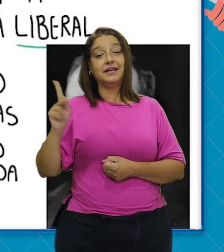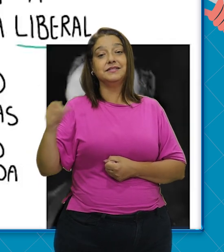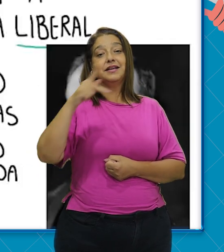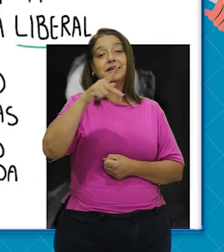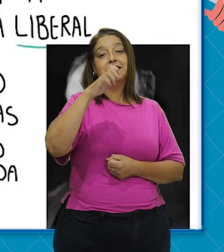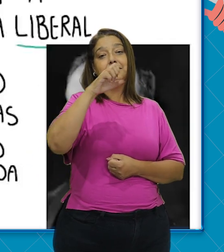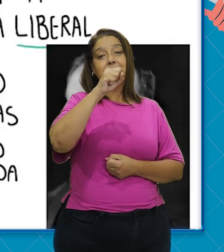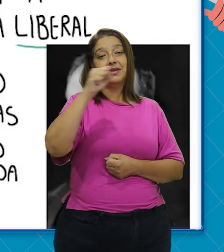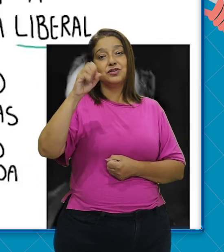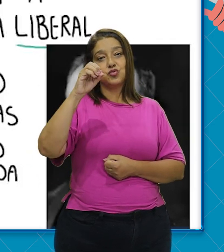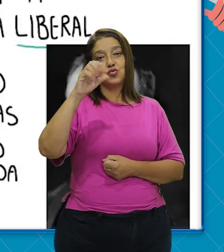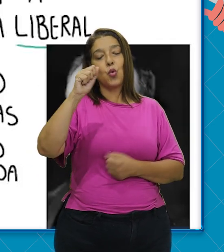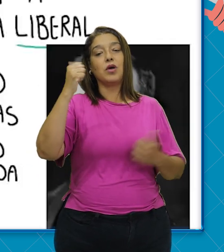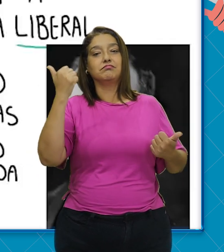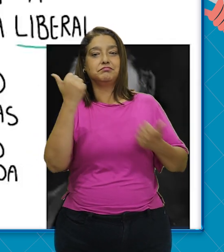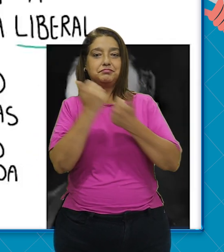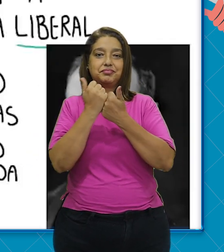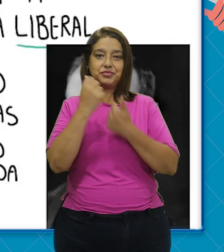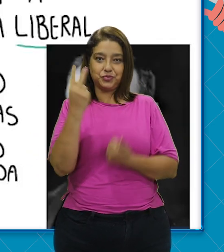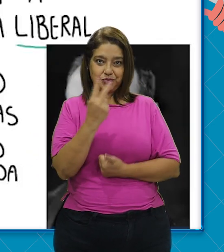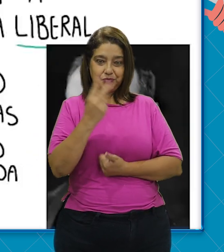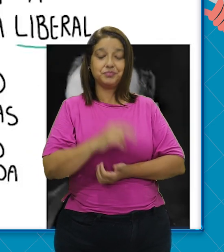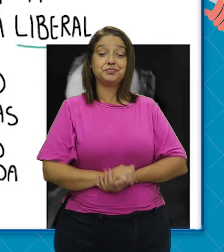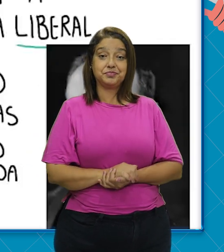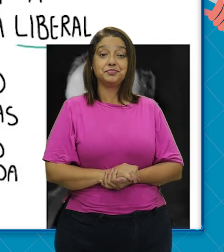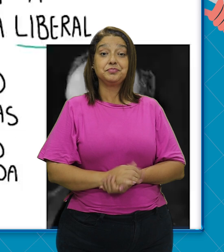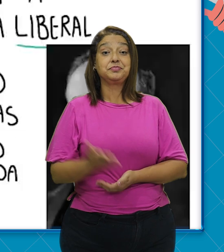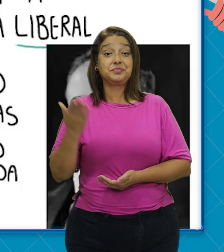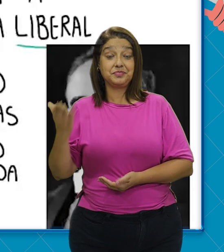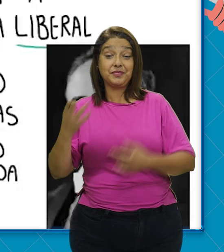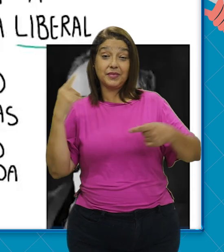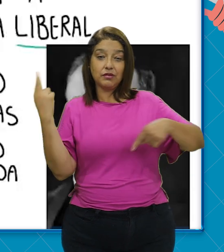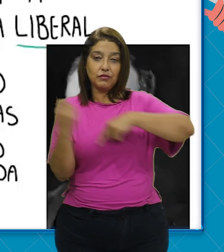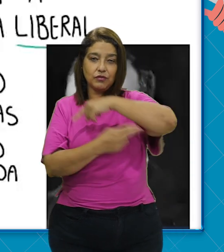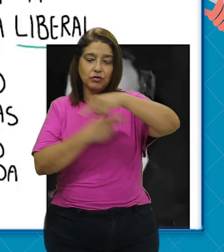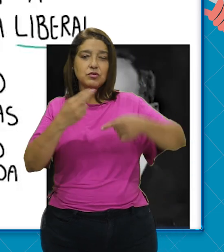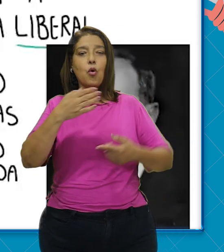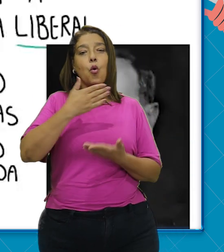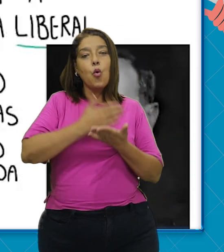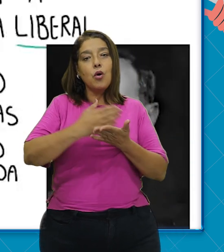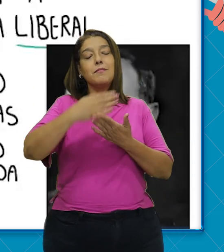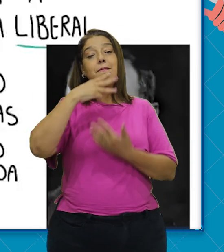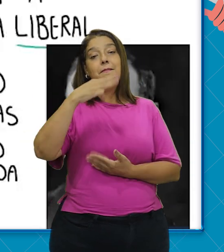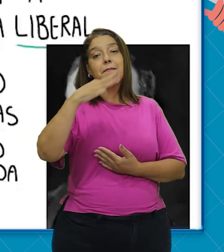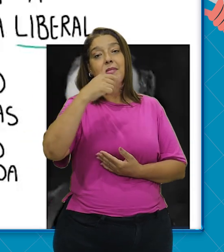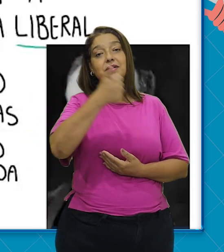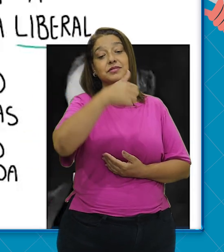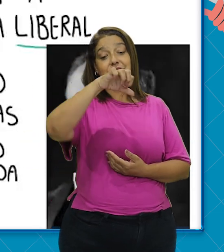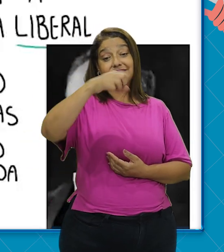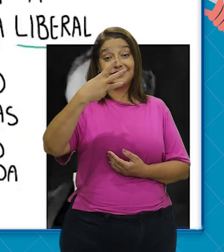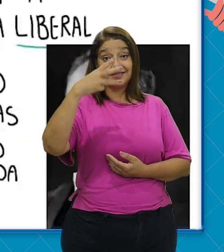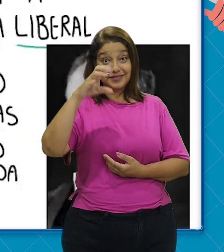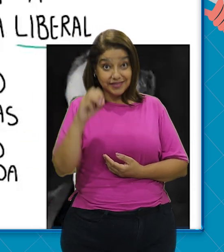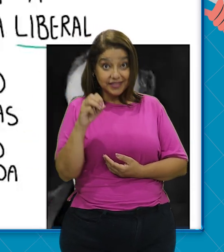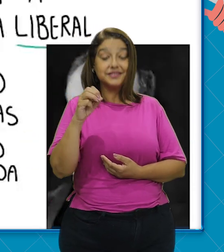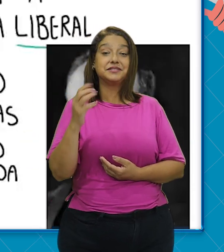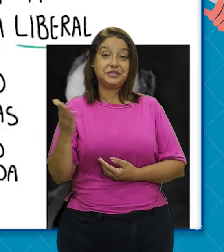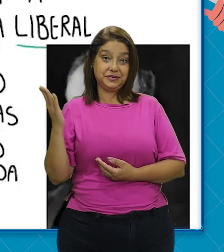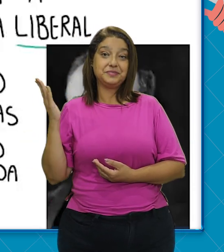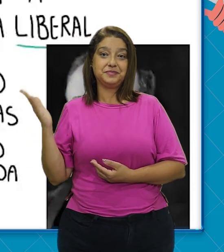As eleições aconteceram em março de 1930 e o resultado foi favorável à chapa do paulista Júlio